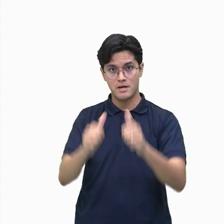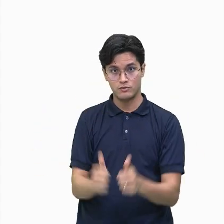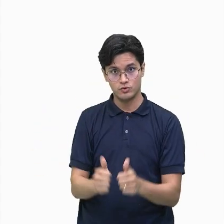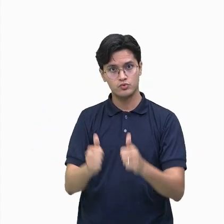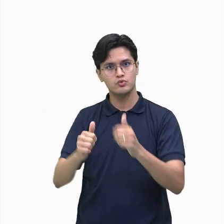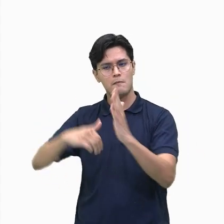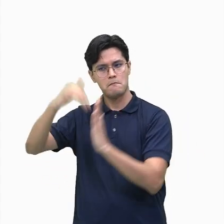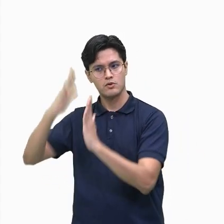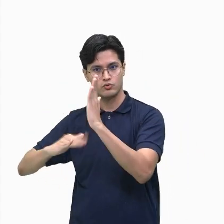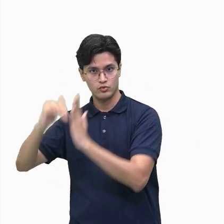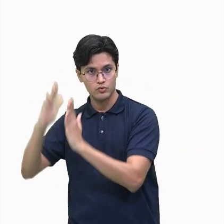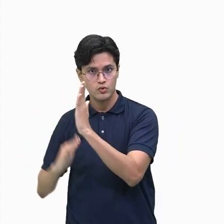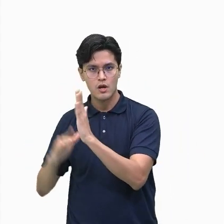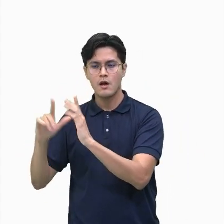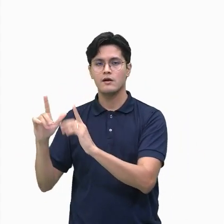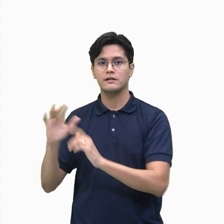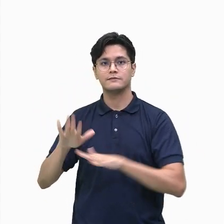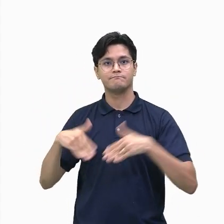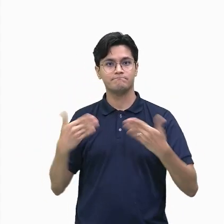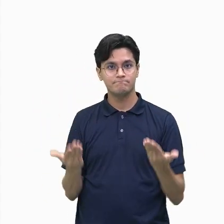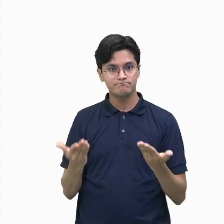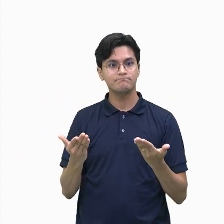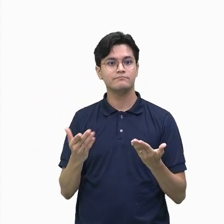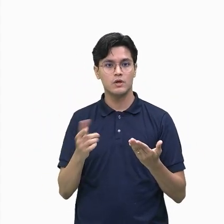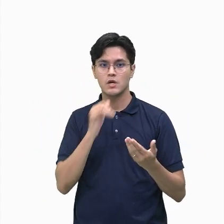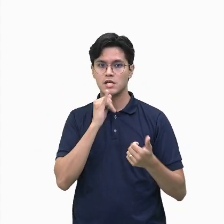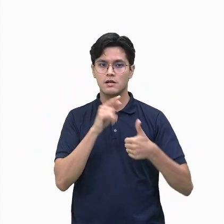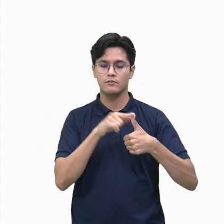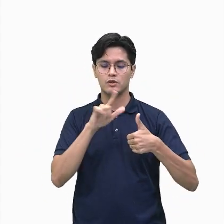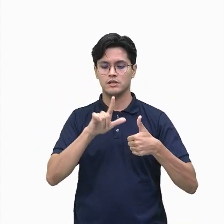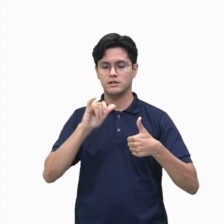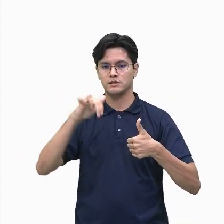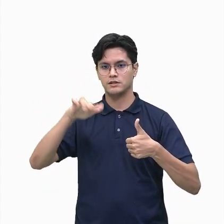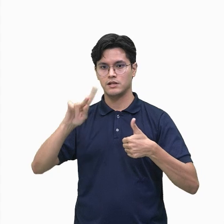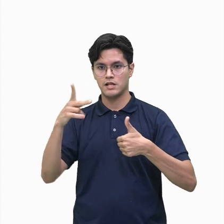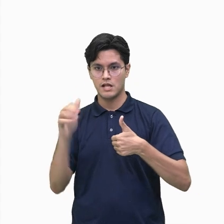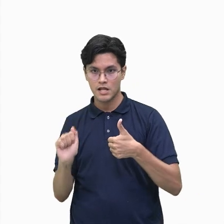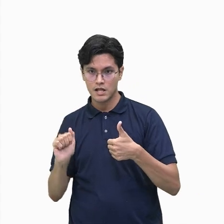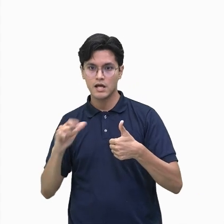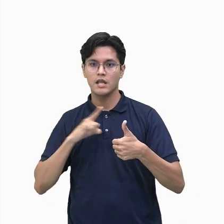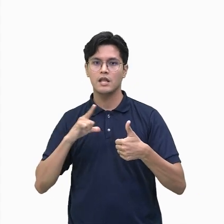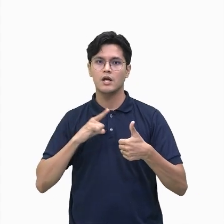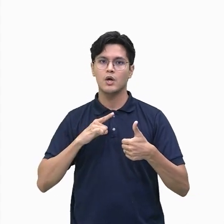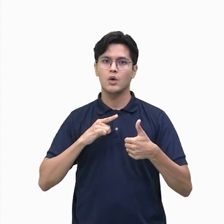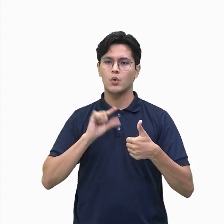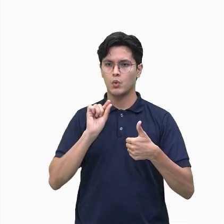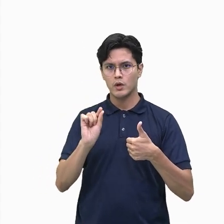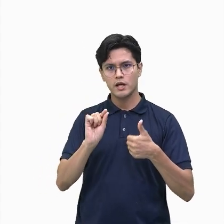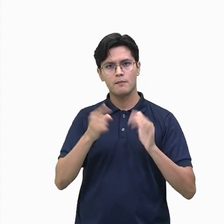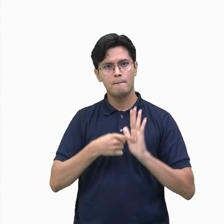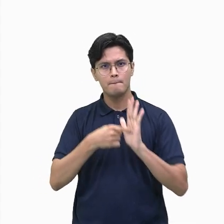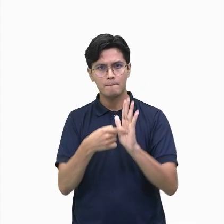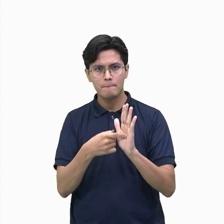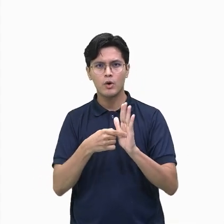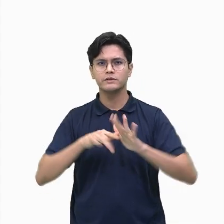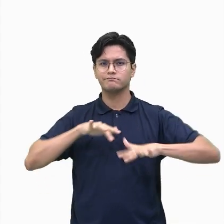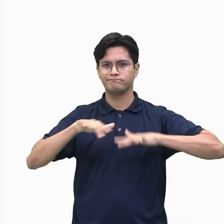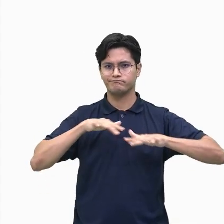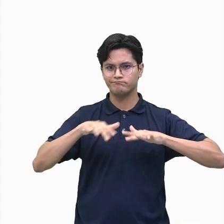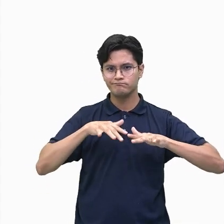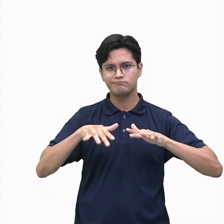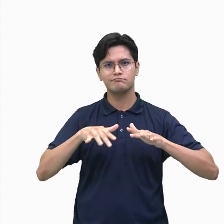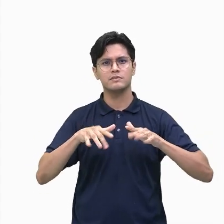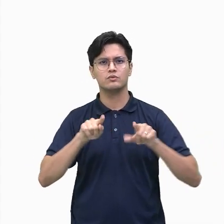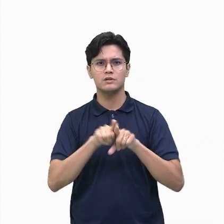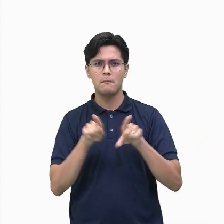define contornos, cria formas e sugere movimento, tá? Dentro das artes, né? Das artes